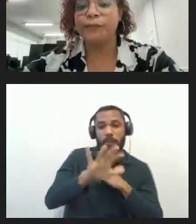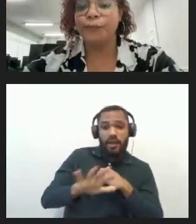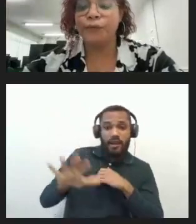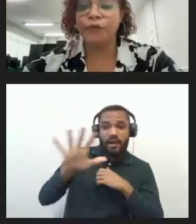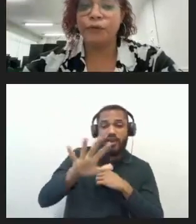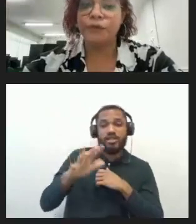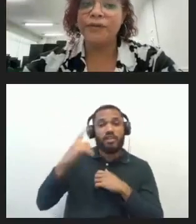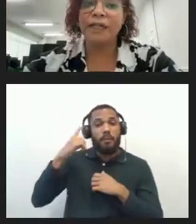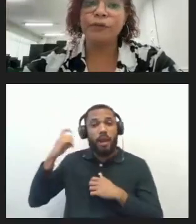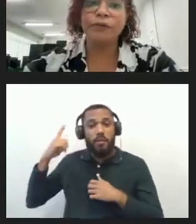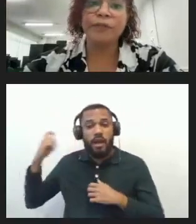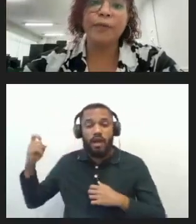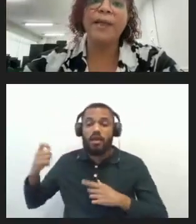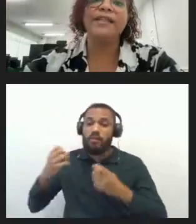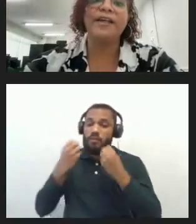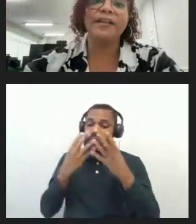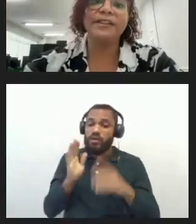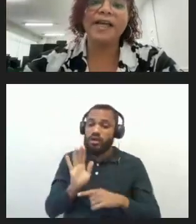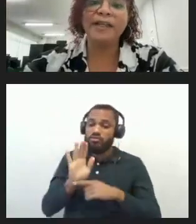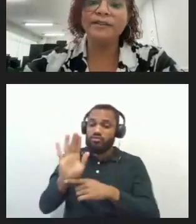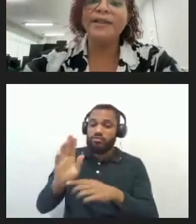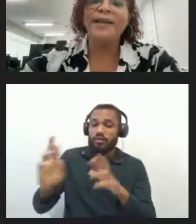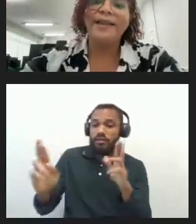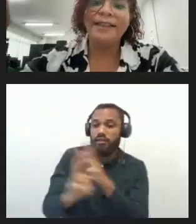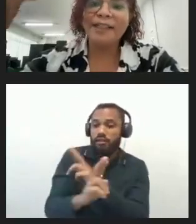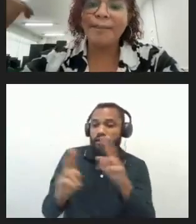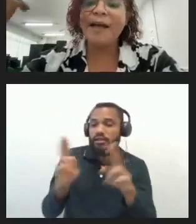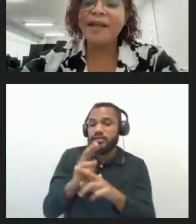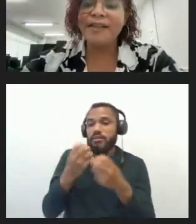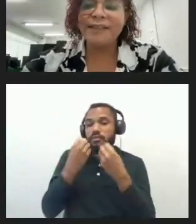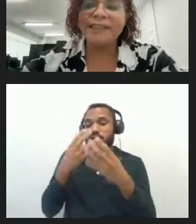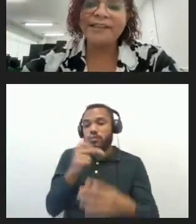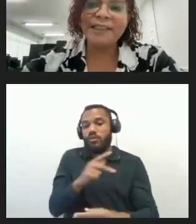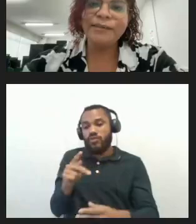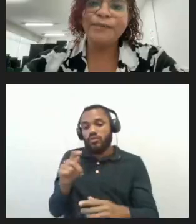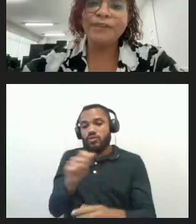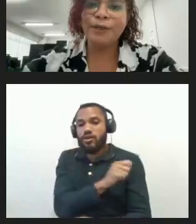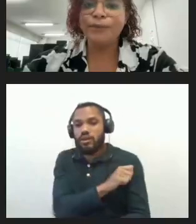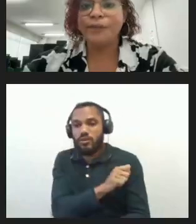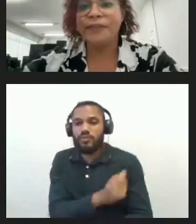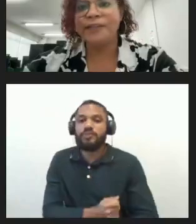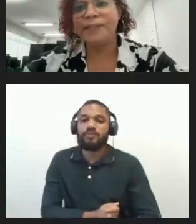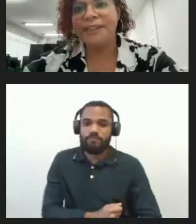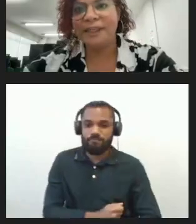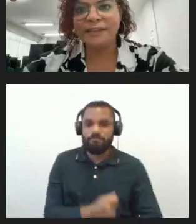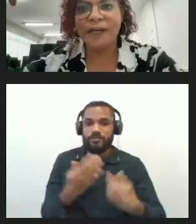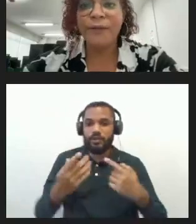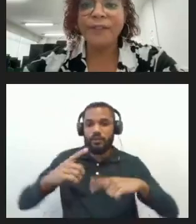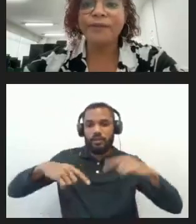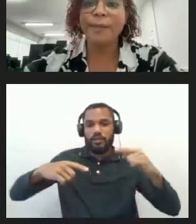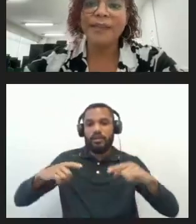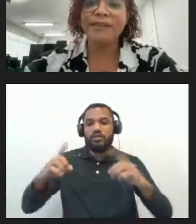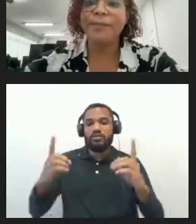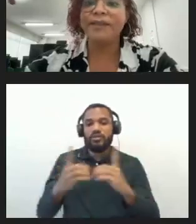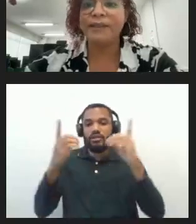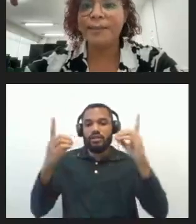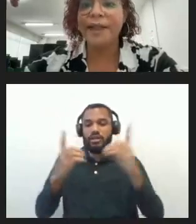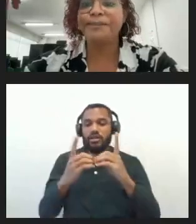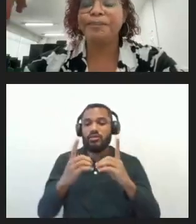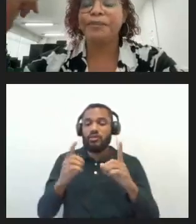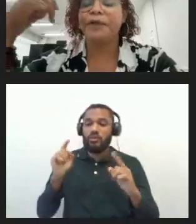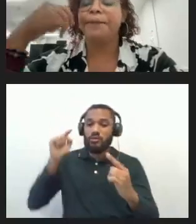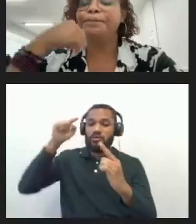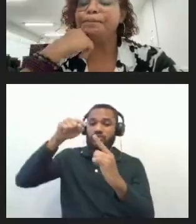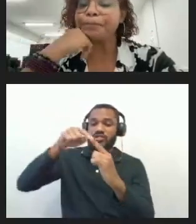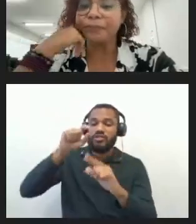a proximidade entre o professor e os alunos. Né? O material didático, ele tem essa função no processo de mediação entre os